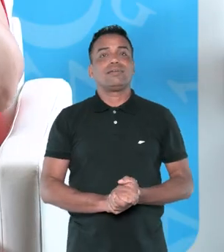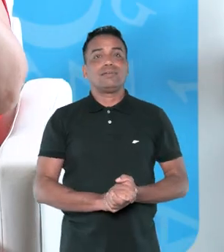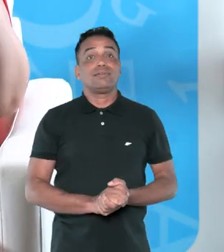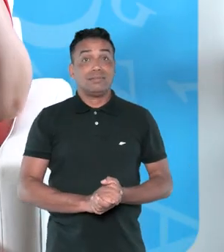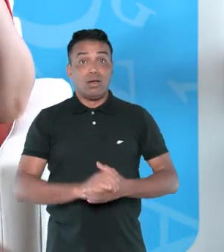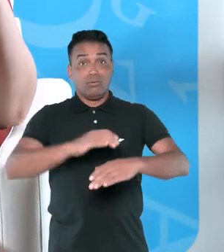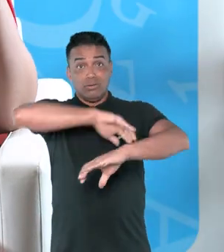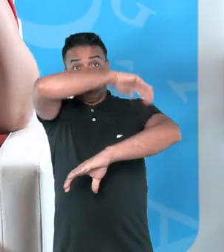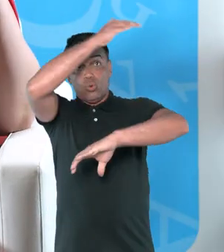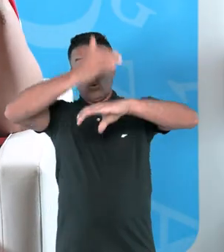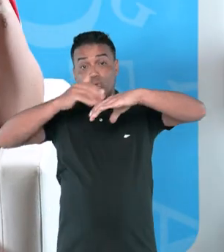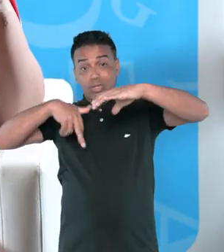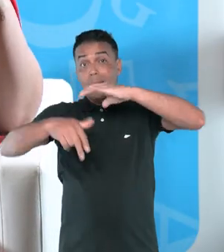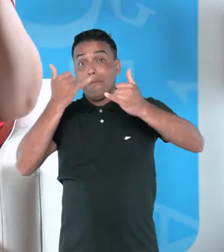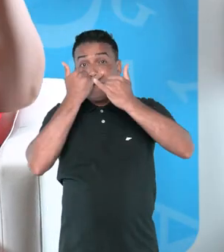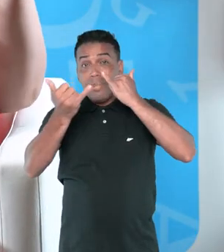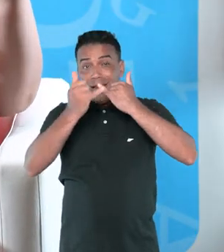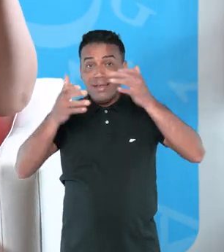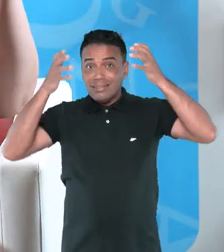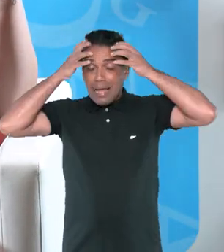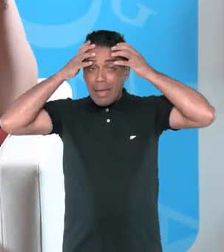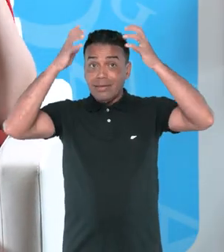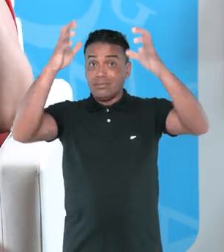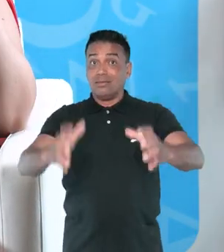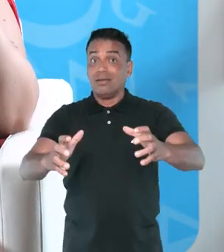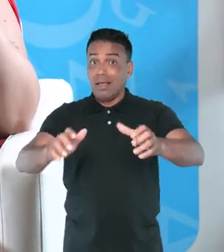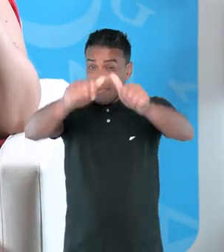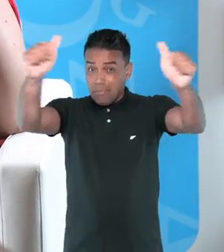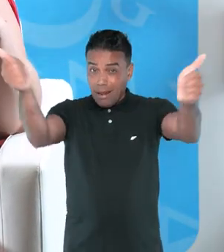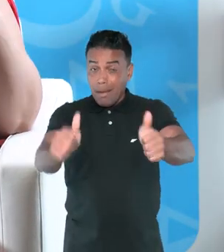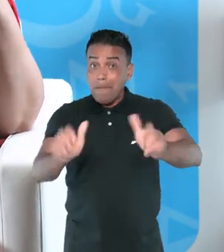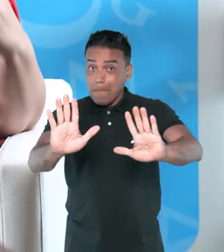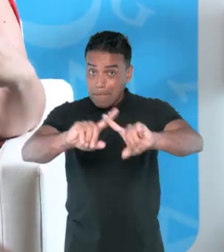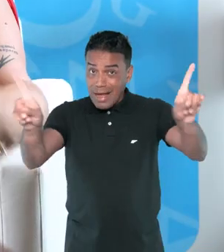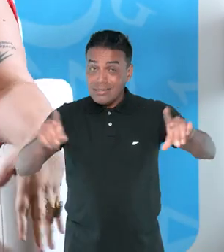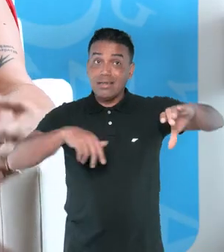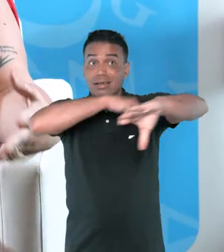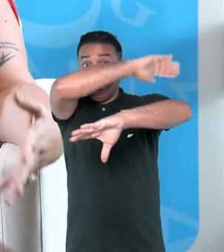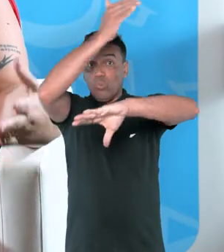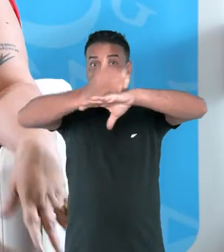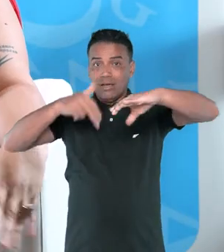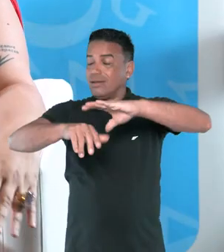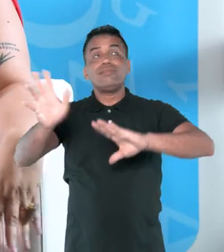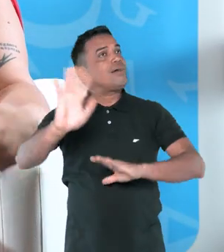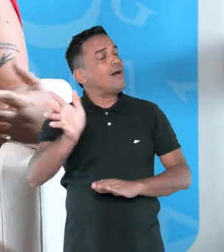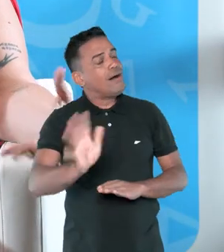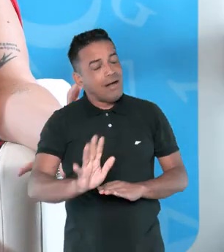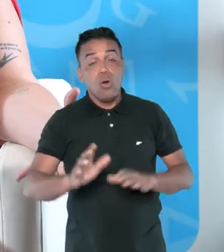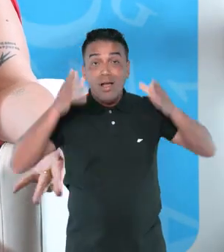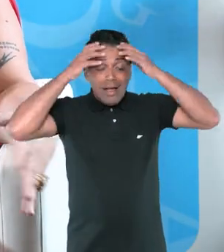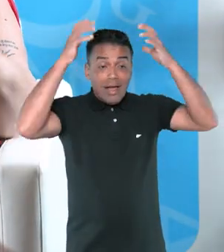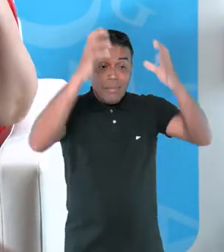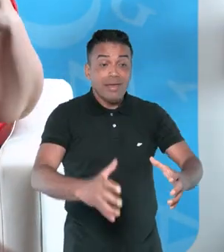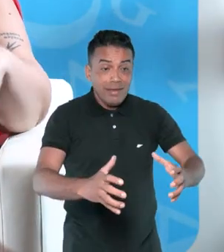A gruta parece com cabeça, você olha e parece com a cabeça, mas é uma gruta. Eu disse, não, é uma cabeça. Ele, mas